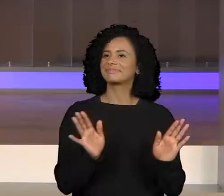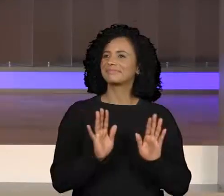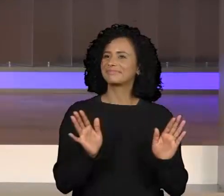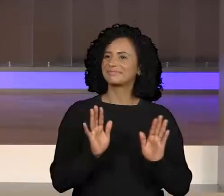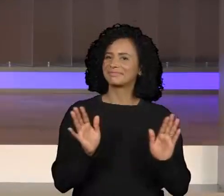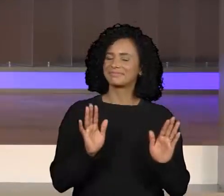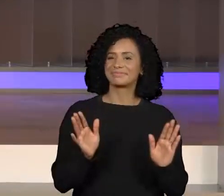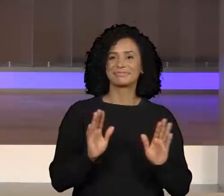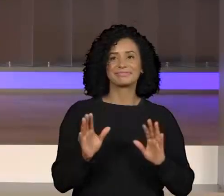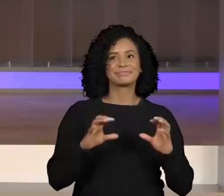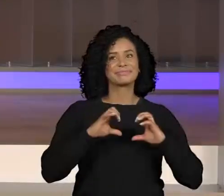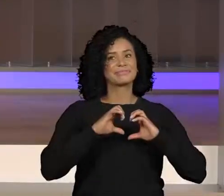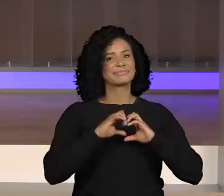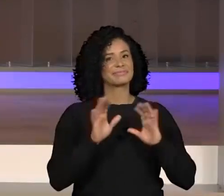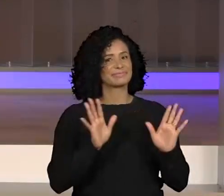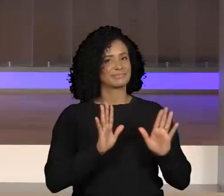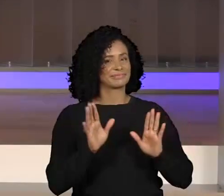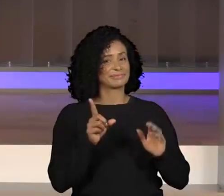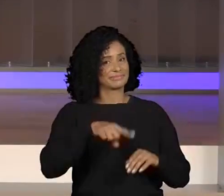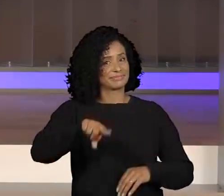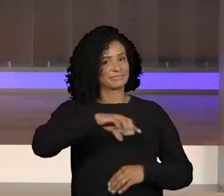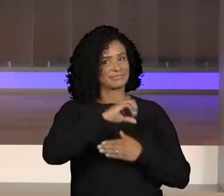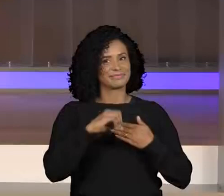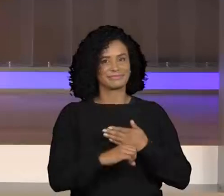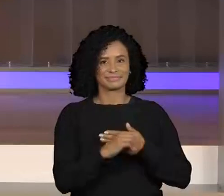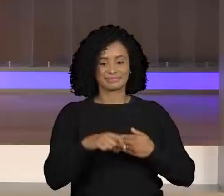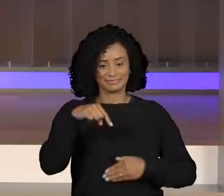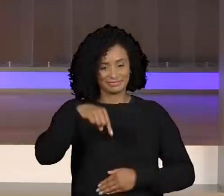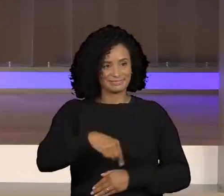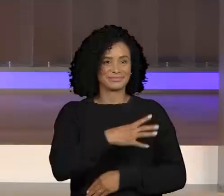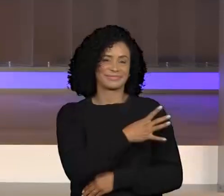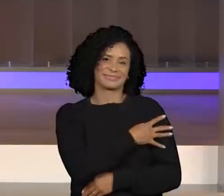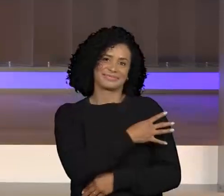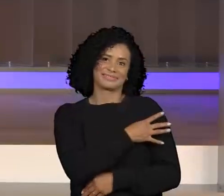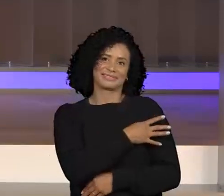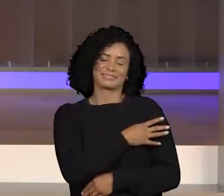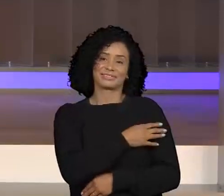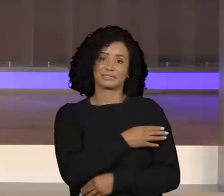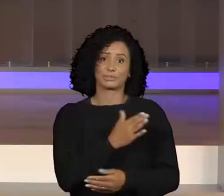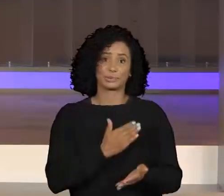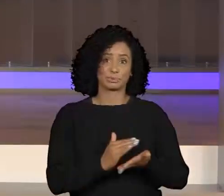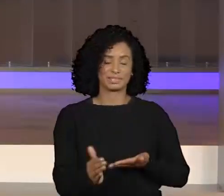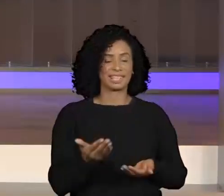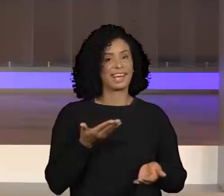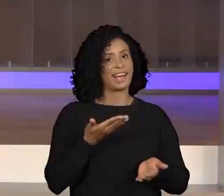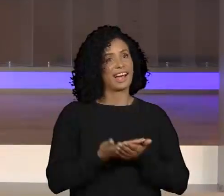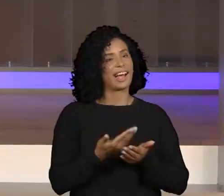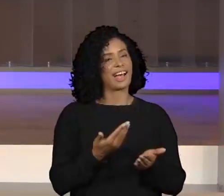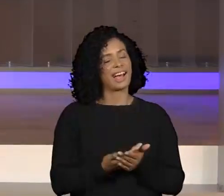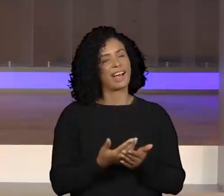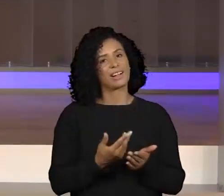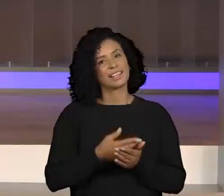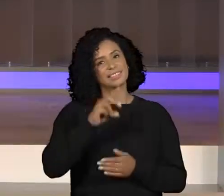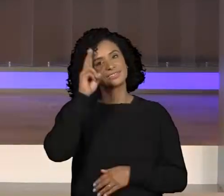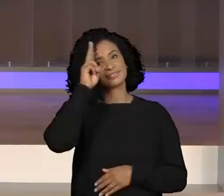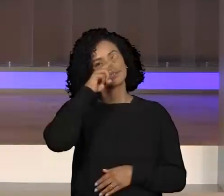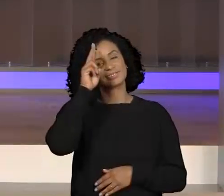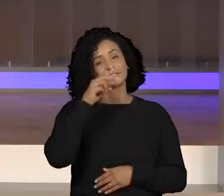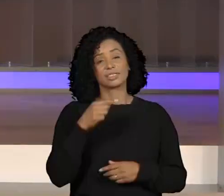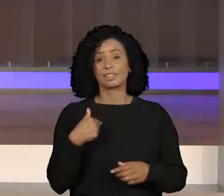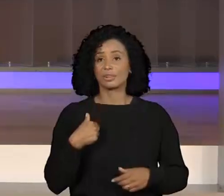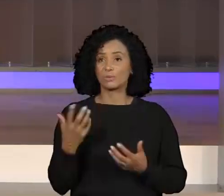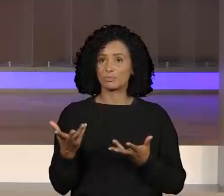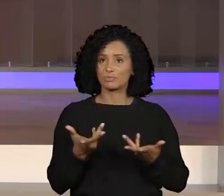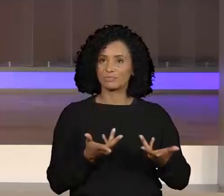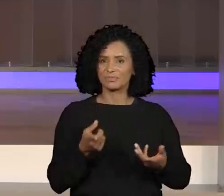Olá, galerinha do Centro de Mídia aqui do 4º ano. Vamos começar mais uma aula de história. Então eu convido